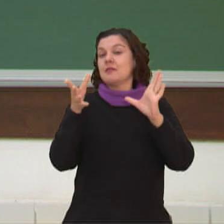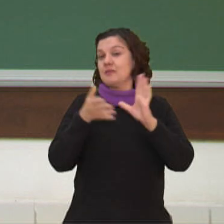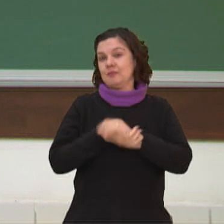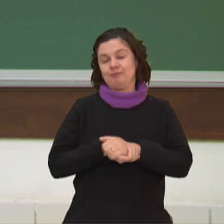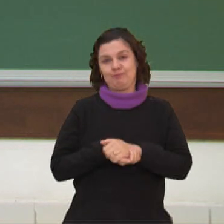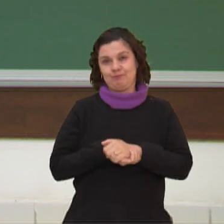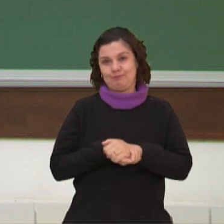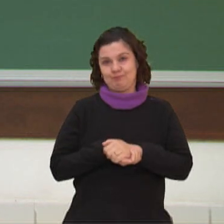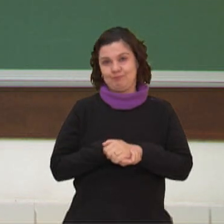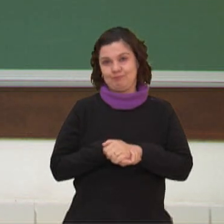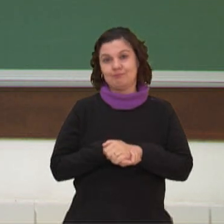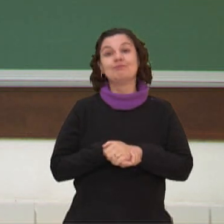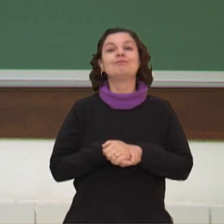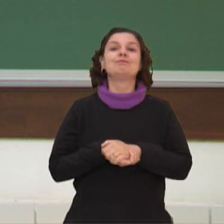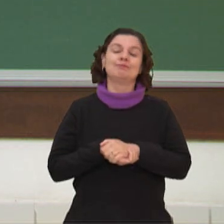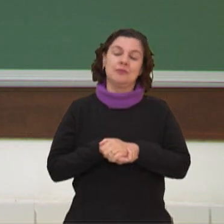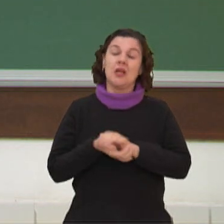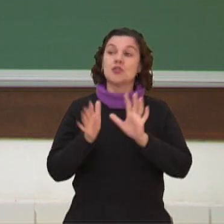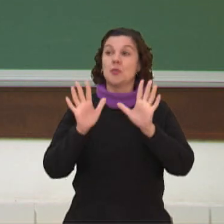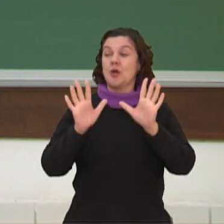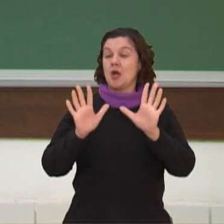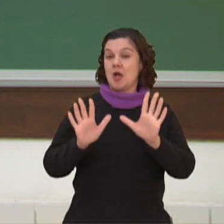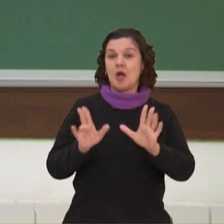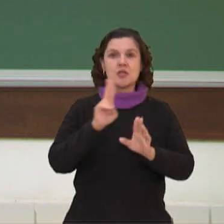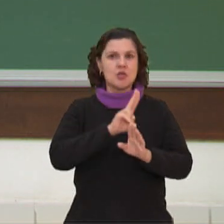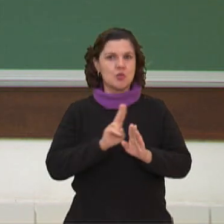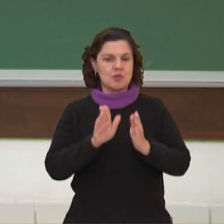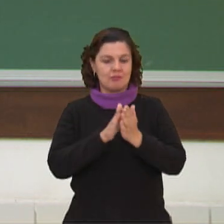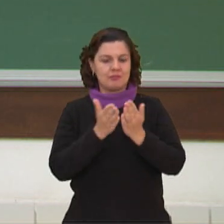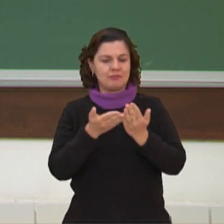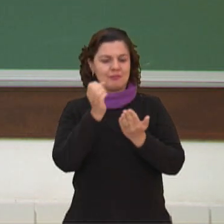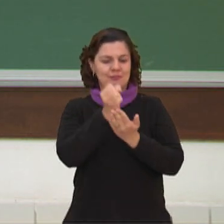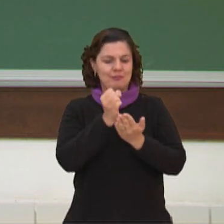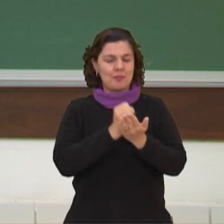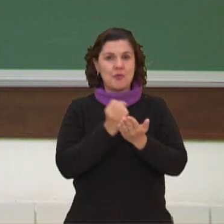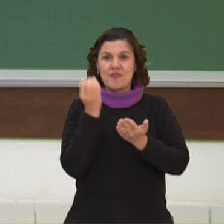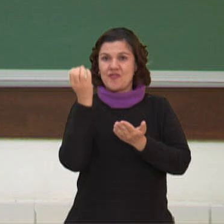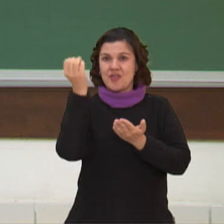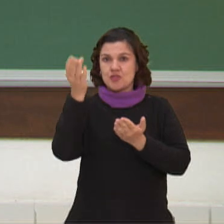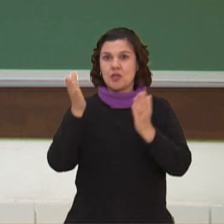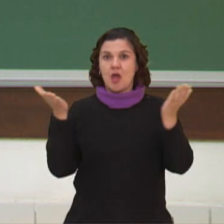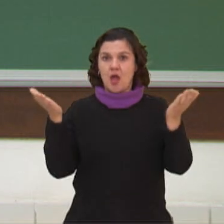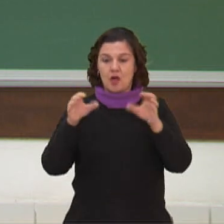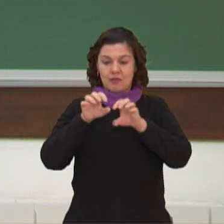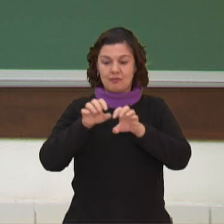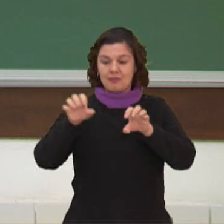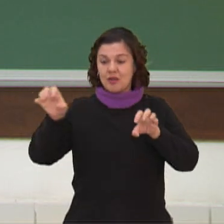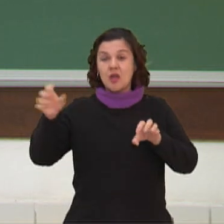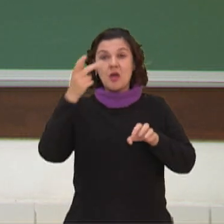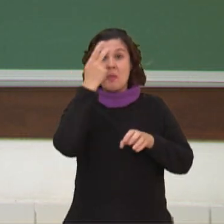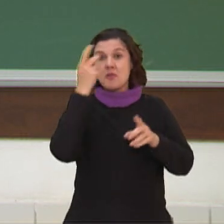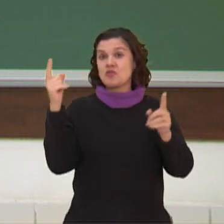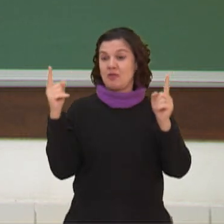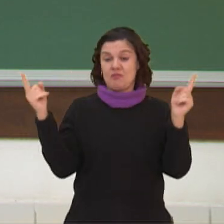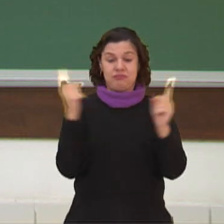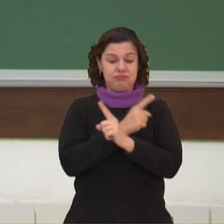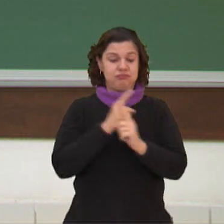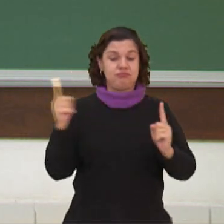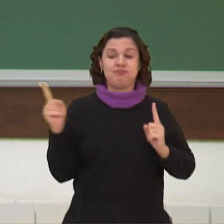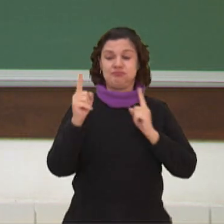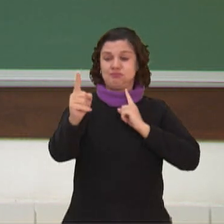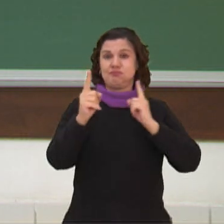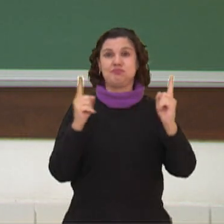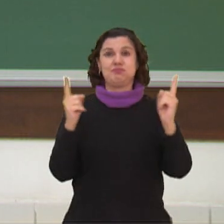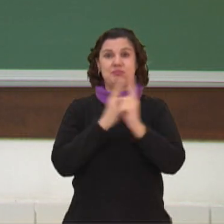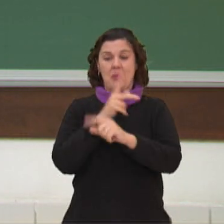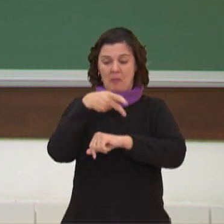livre. Você não usava o passaporte. E neste momento, agora que você está assistindo essa aula, tem gente transitando de um lado para o outro,